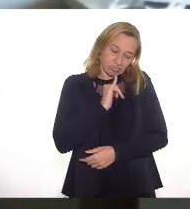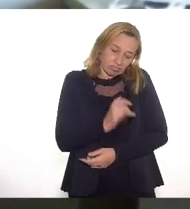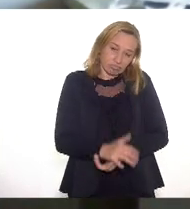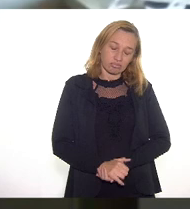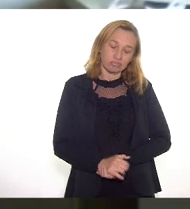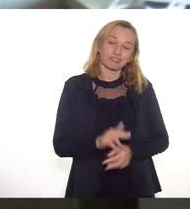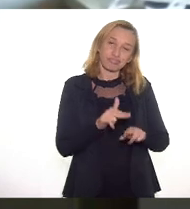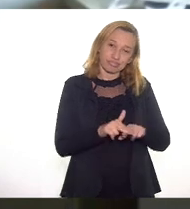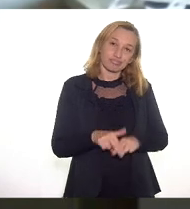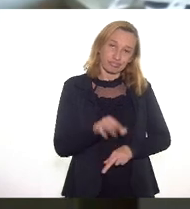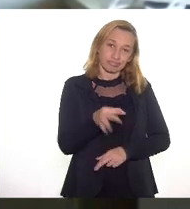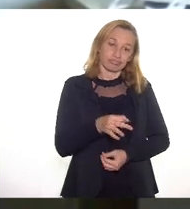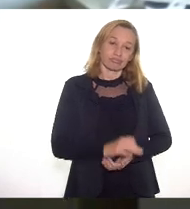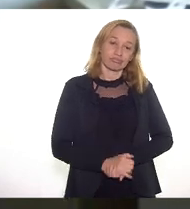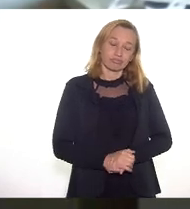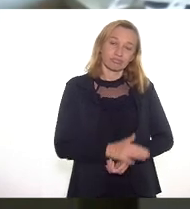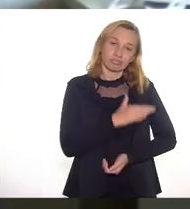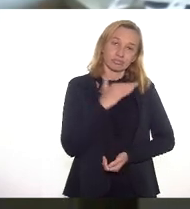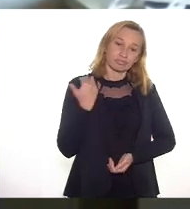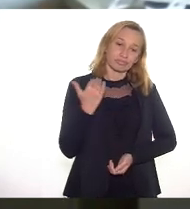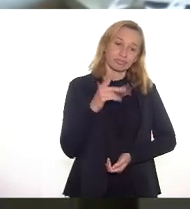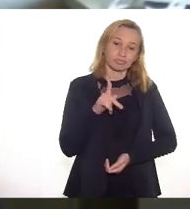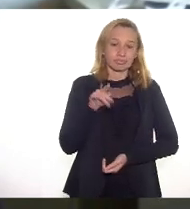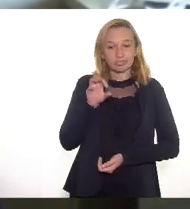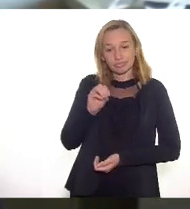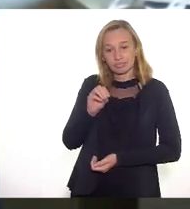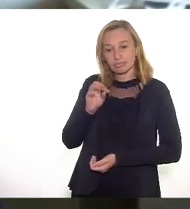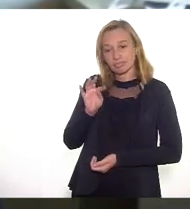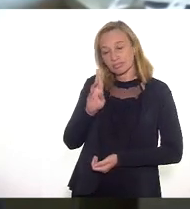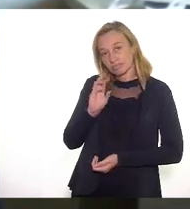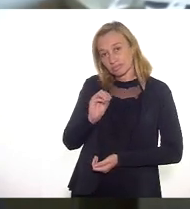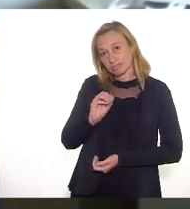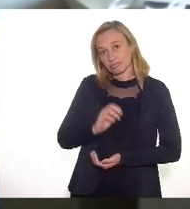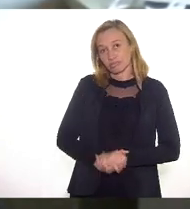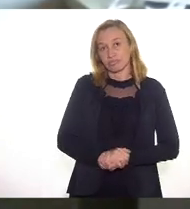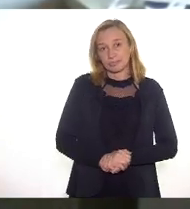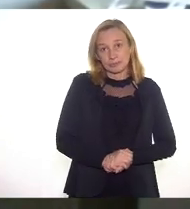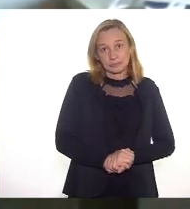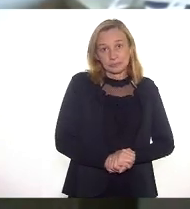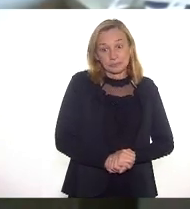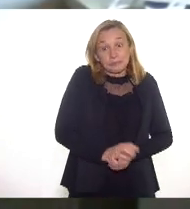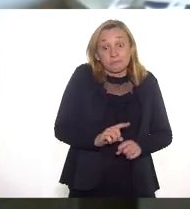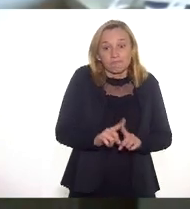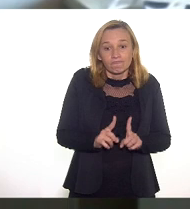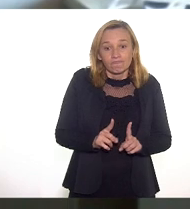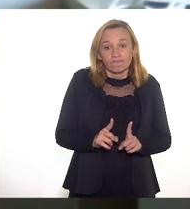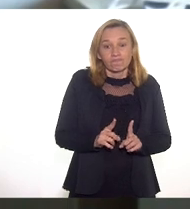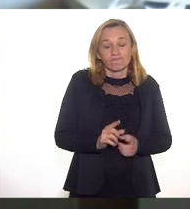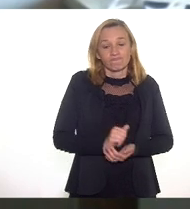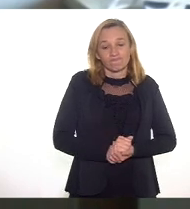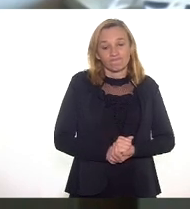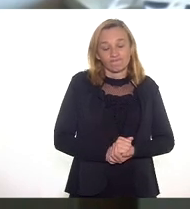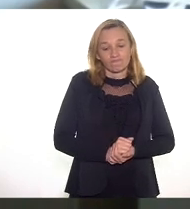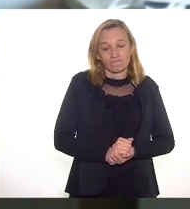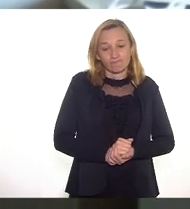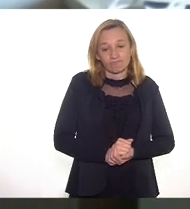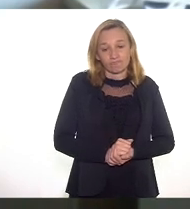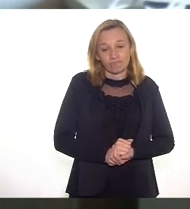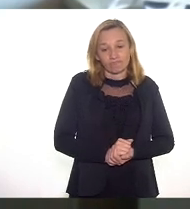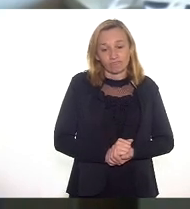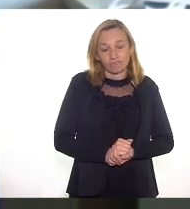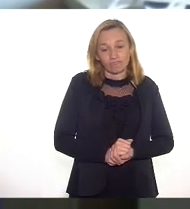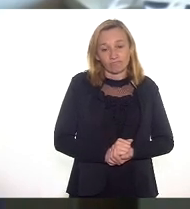justo motivo a morte do Paulo Gustavo. Mas ele foi vítima